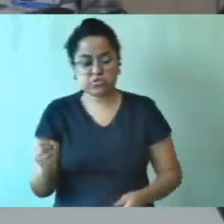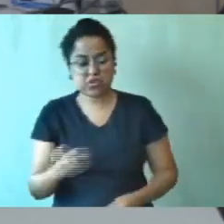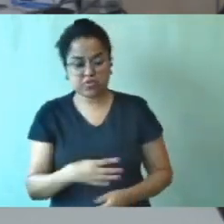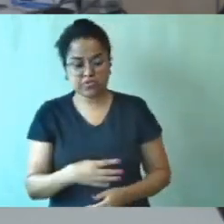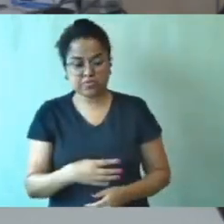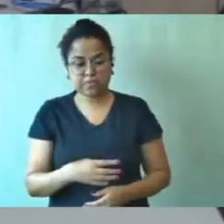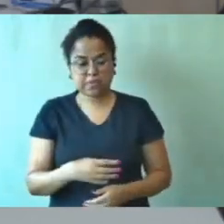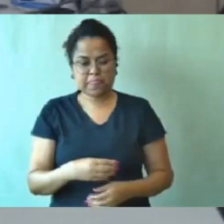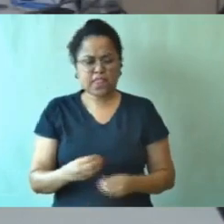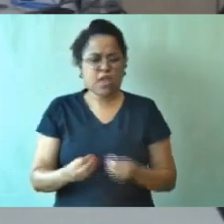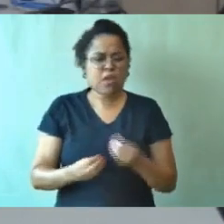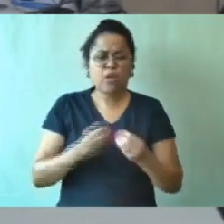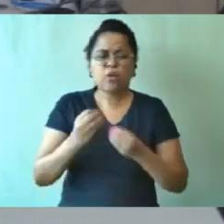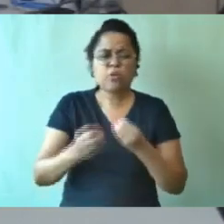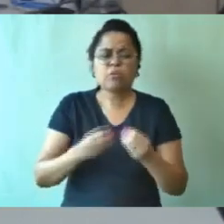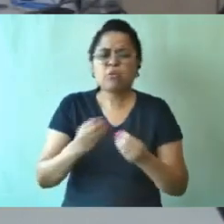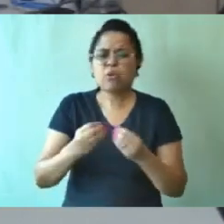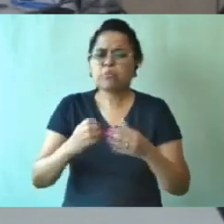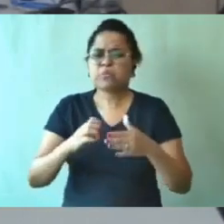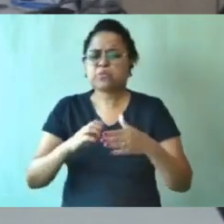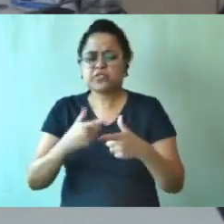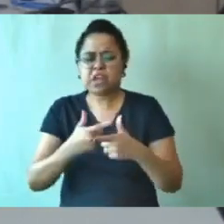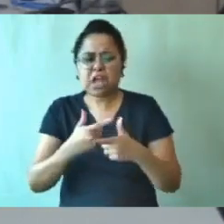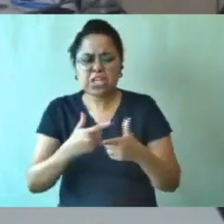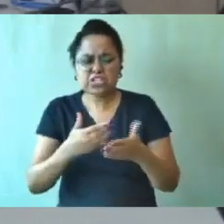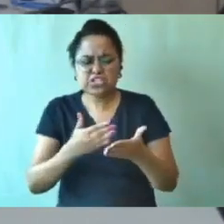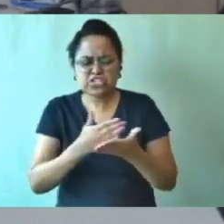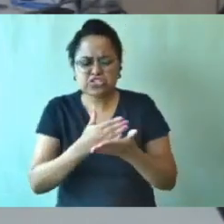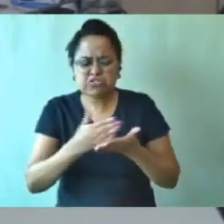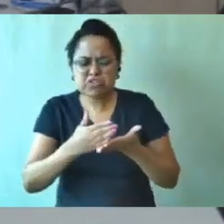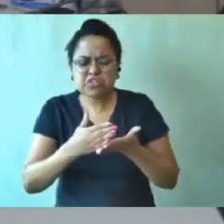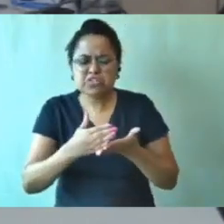entre as empresas? Explica essa parte para a gente, por favor.